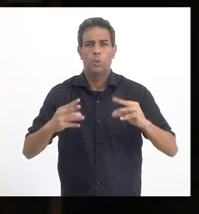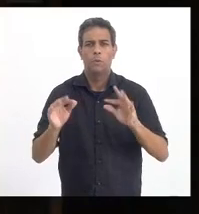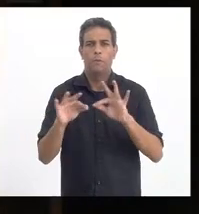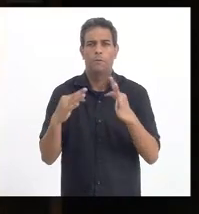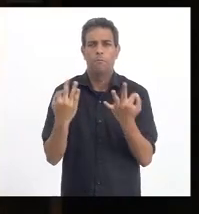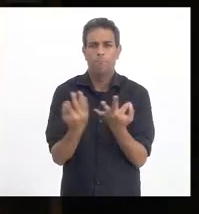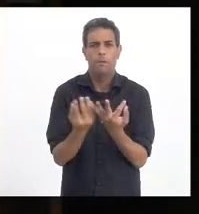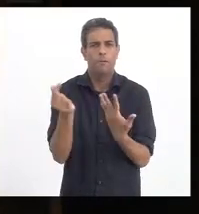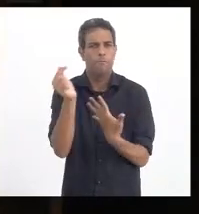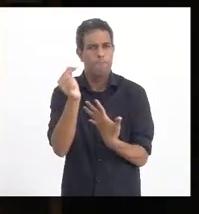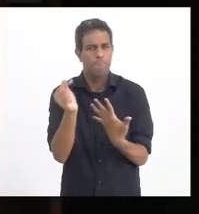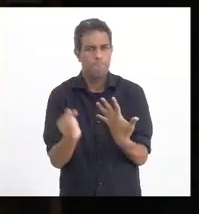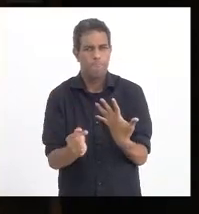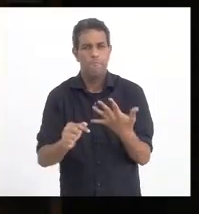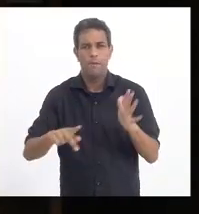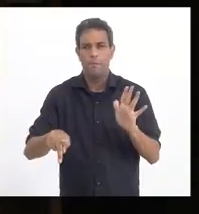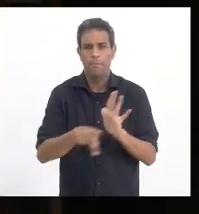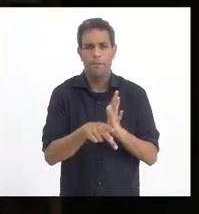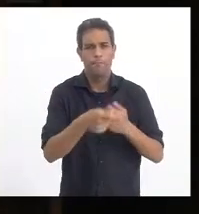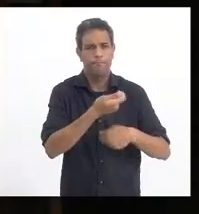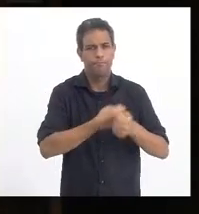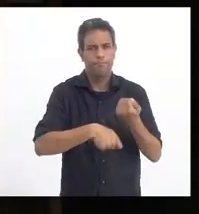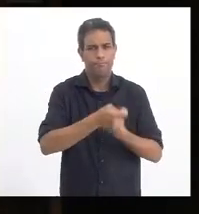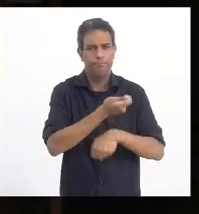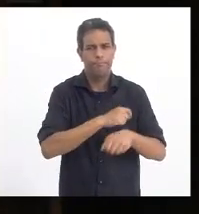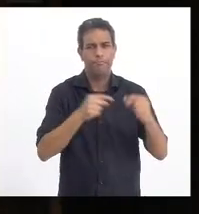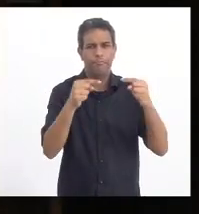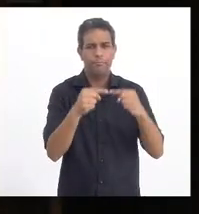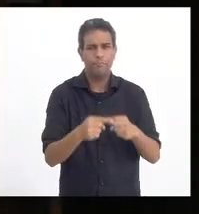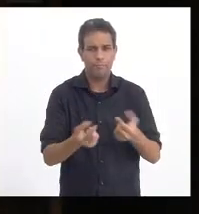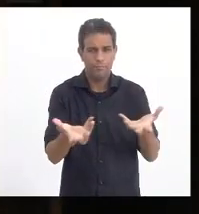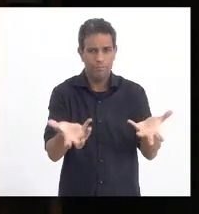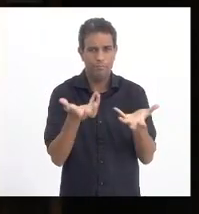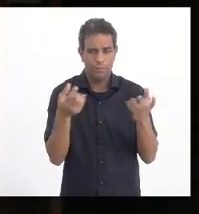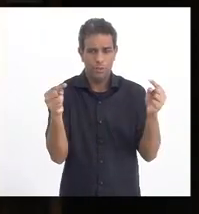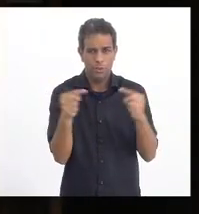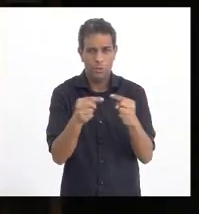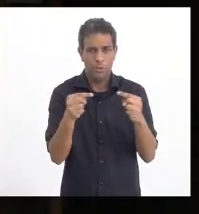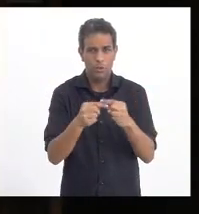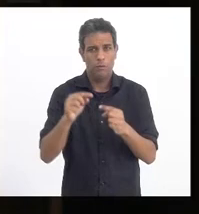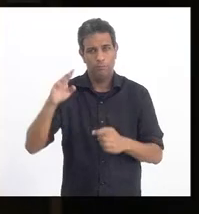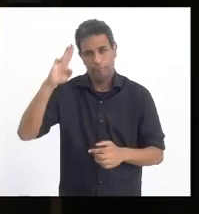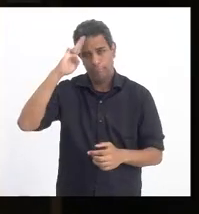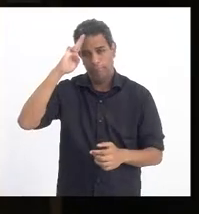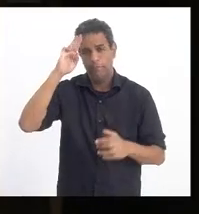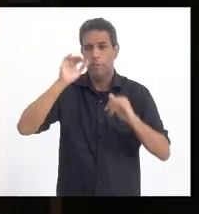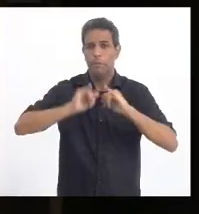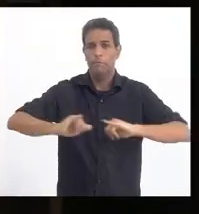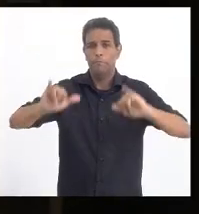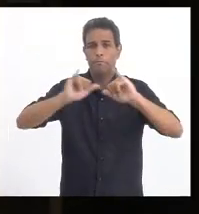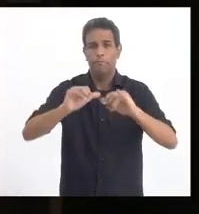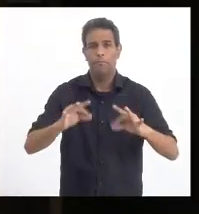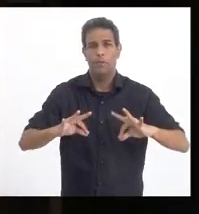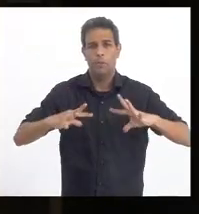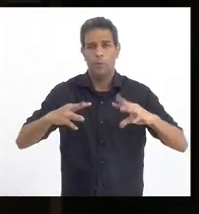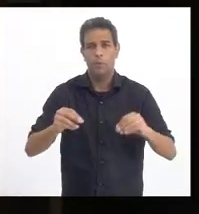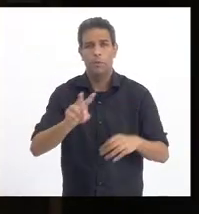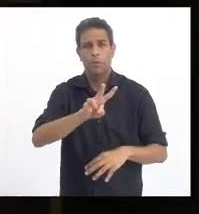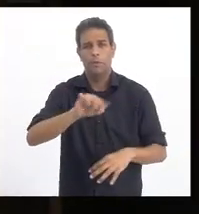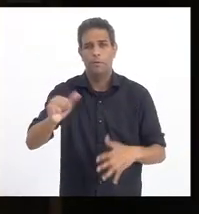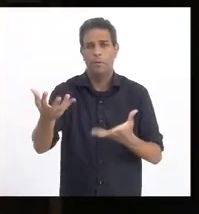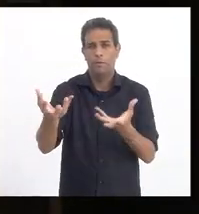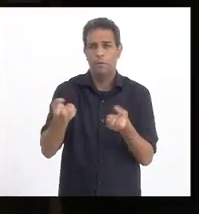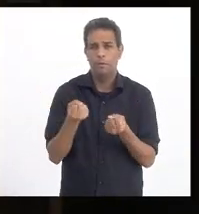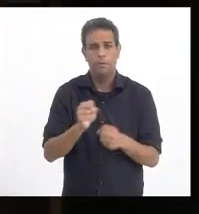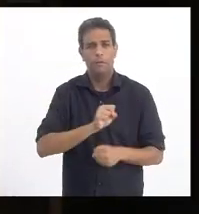ela aqui é uma questão administrativa é não quer dizer que o militar de Claro os beneficiários são os beneficiários que vão receber